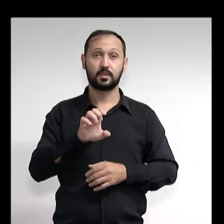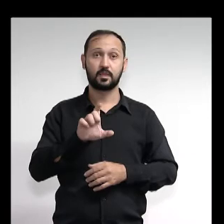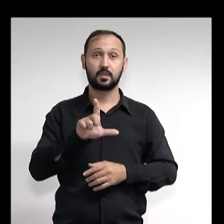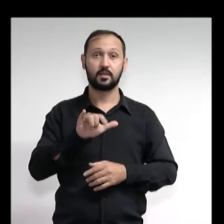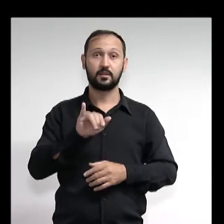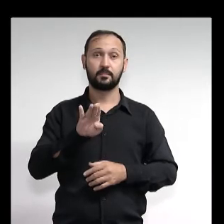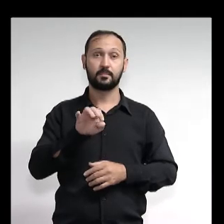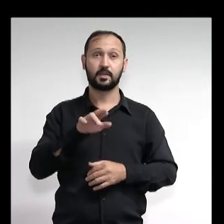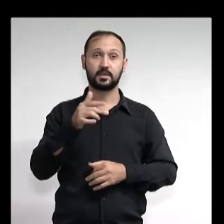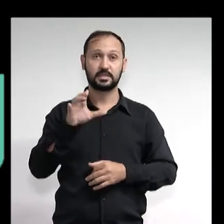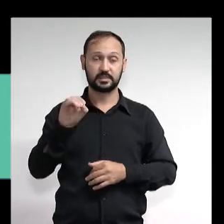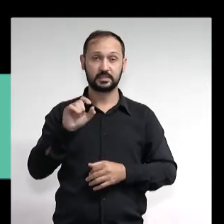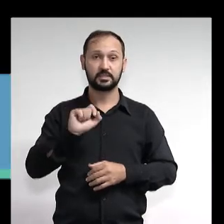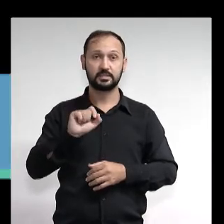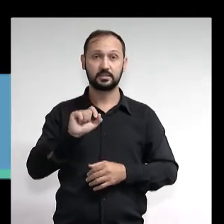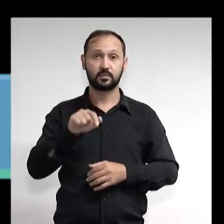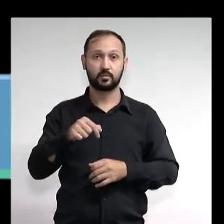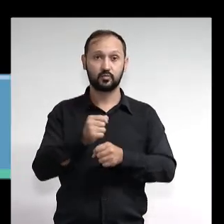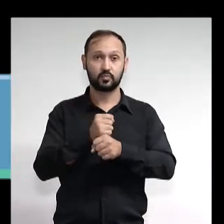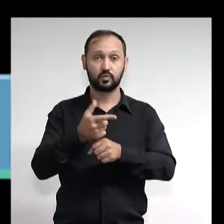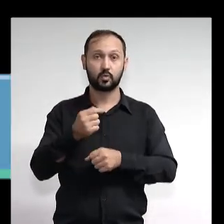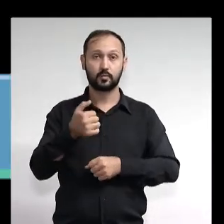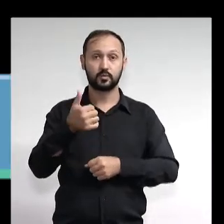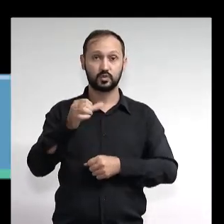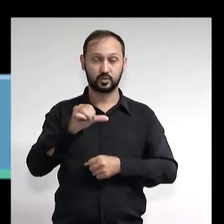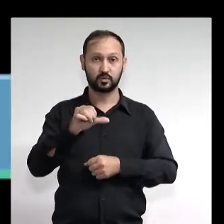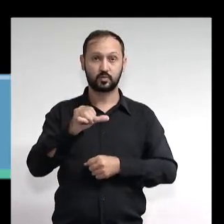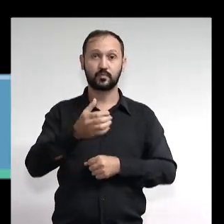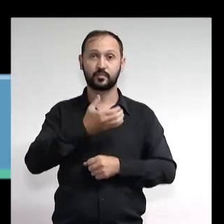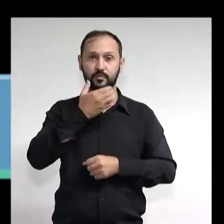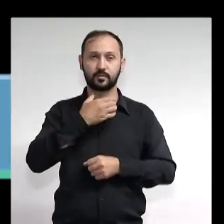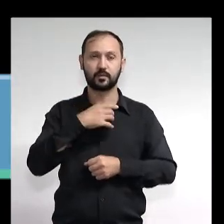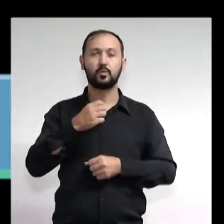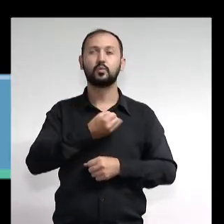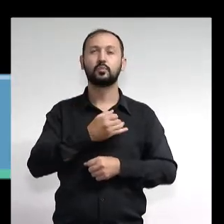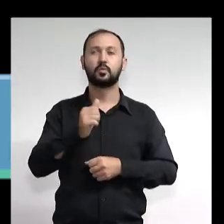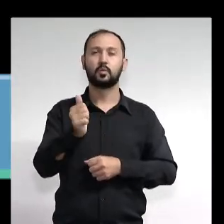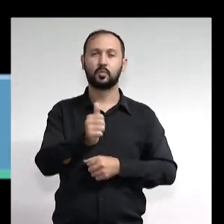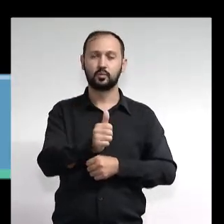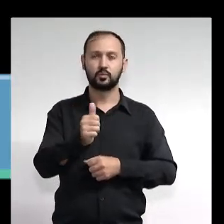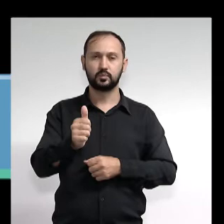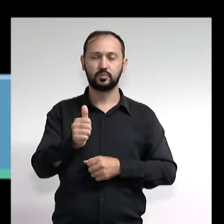foi publicada agora em dezembro de 2019, que é a